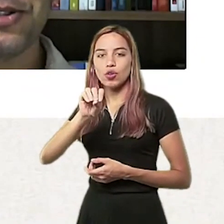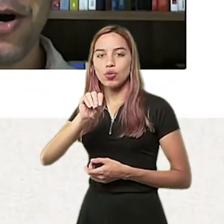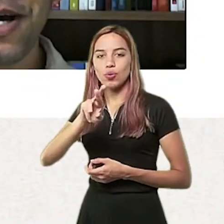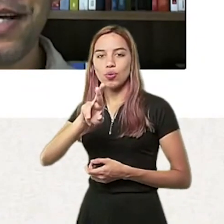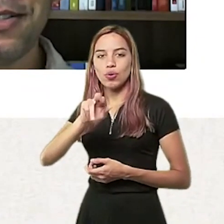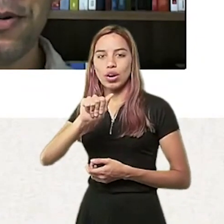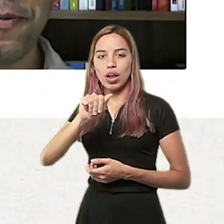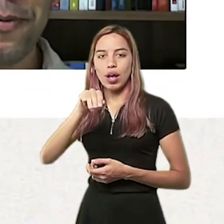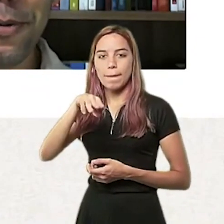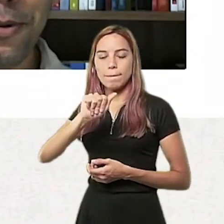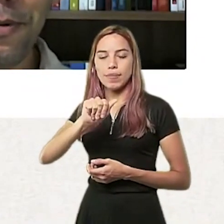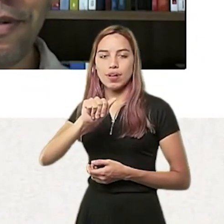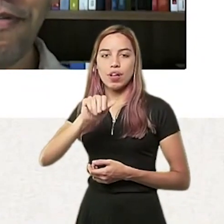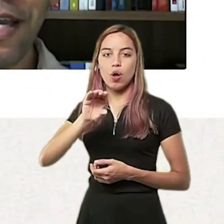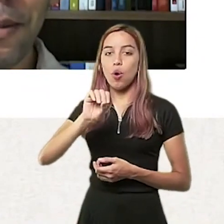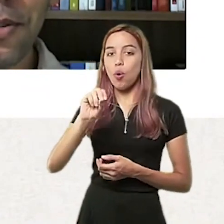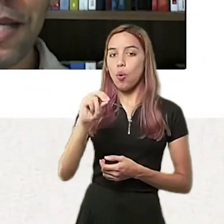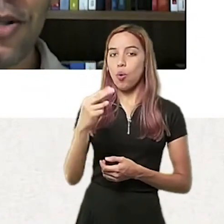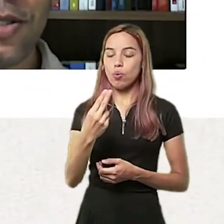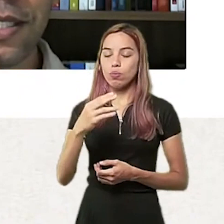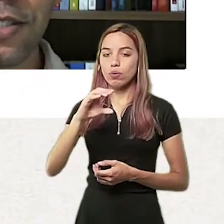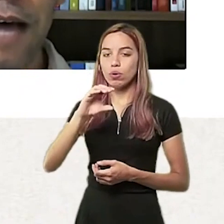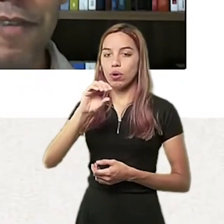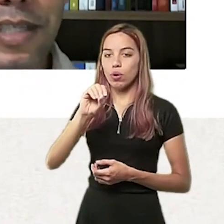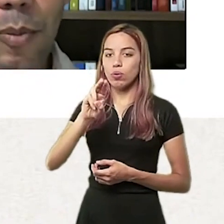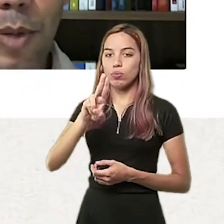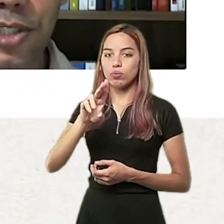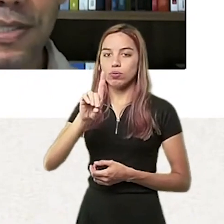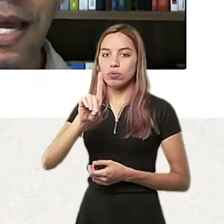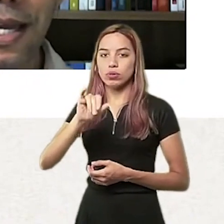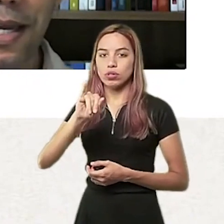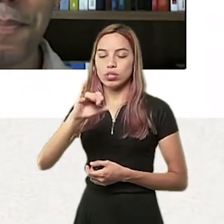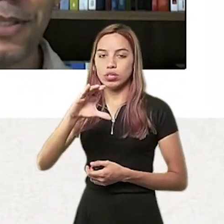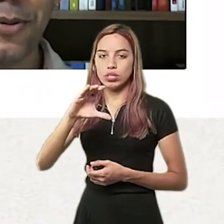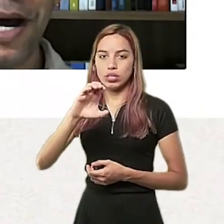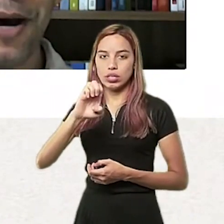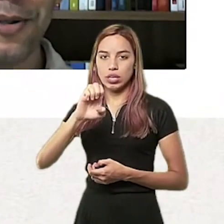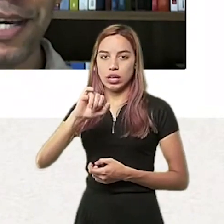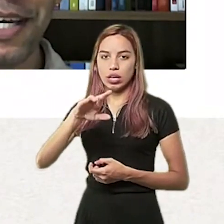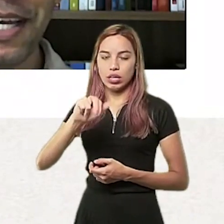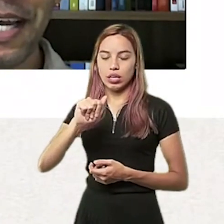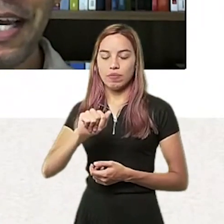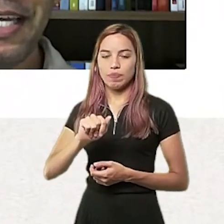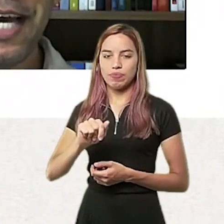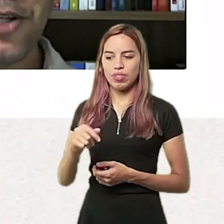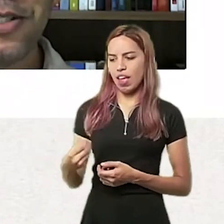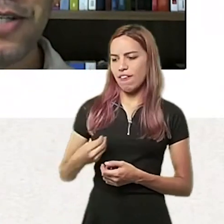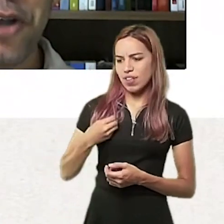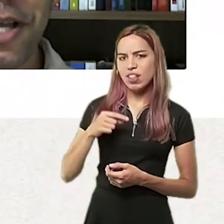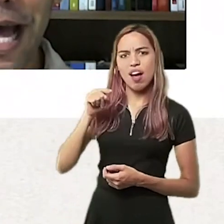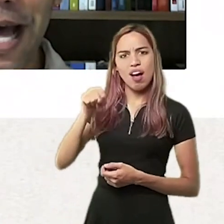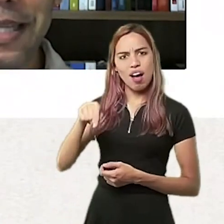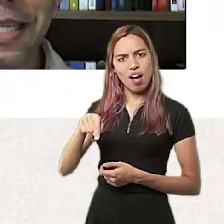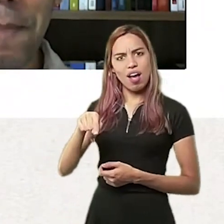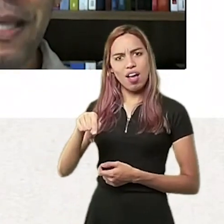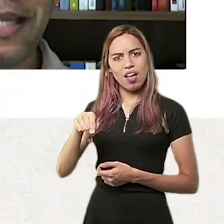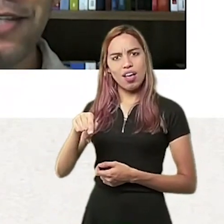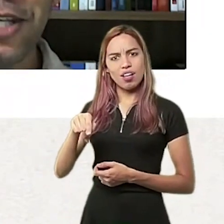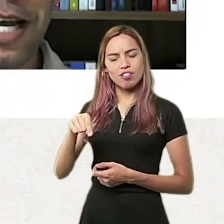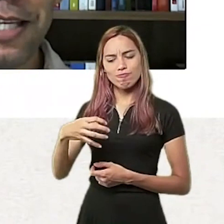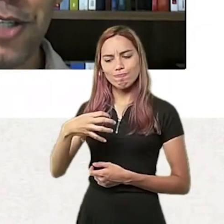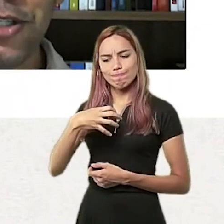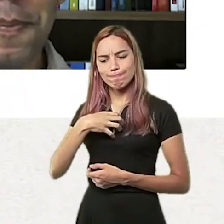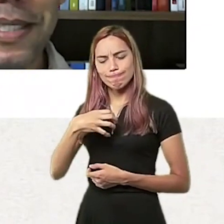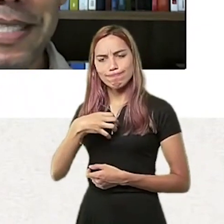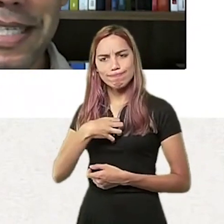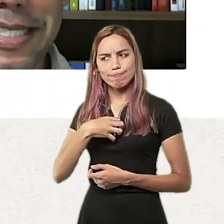que todos nós, no fundo, vivemos a vida é uma odisseia pessoal, né? E a nossa jornada,